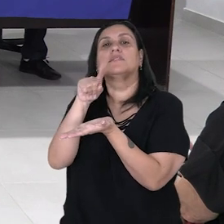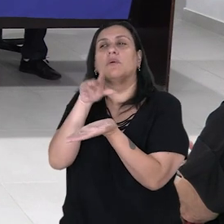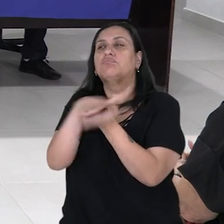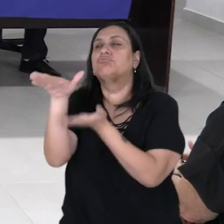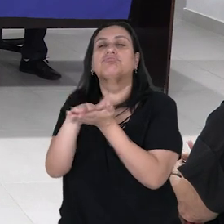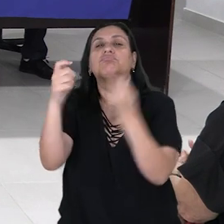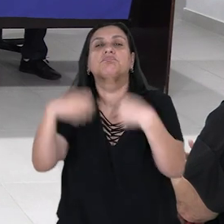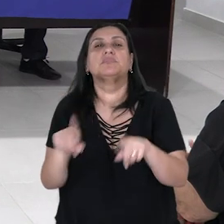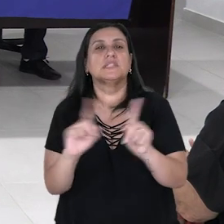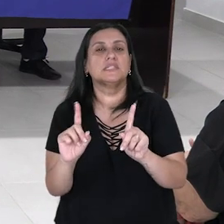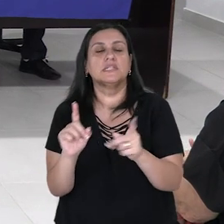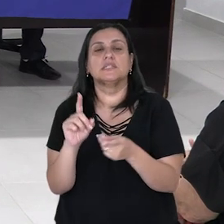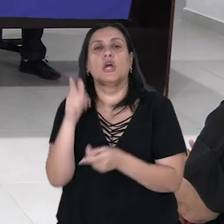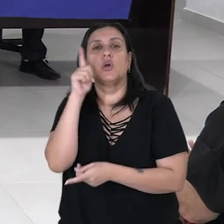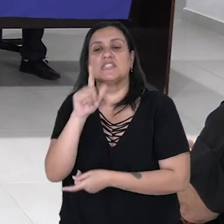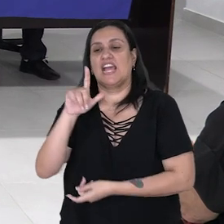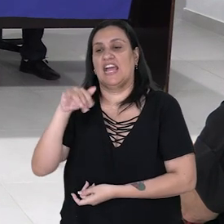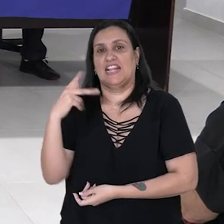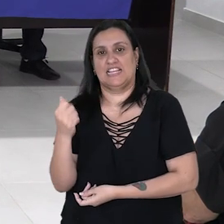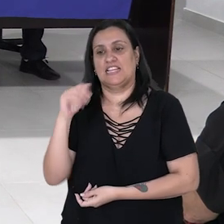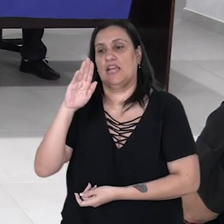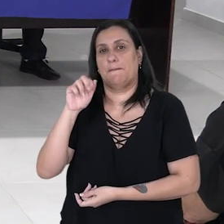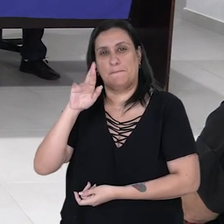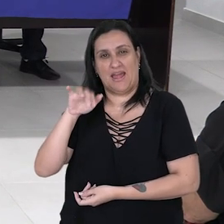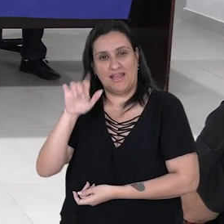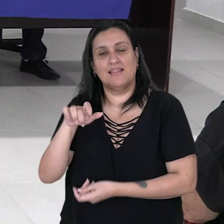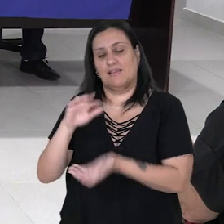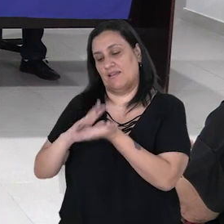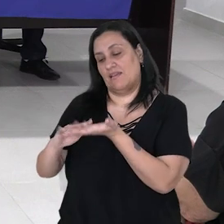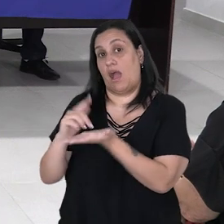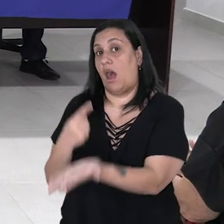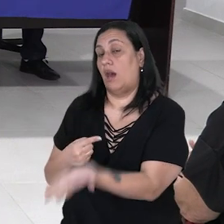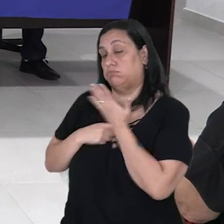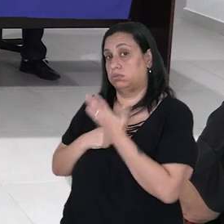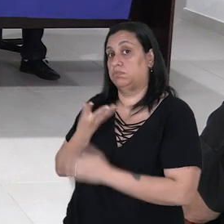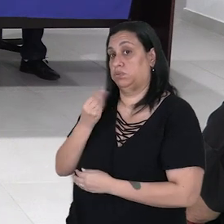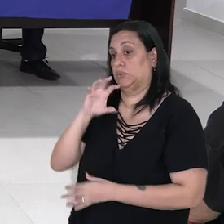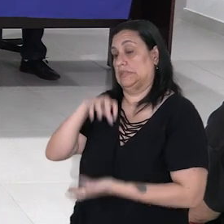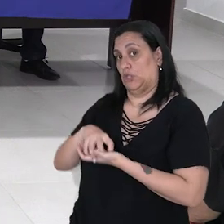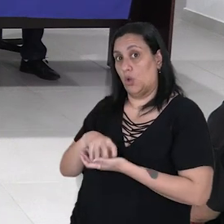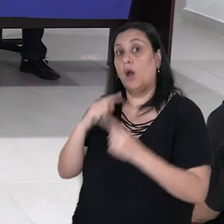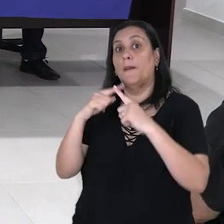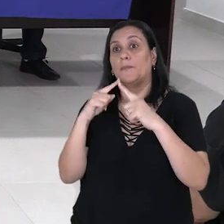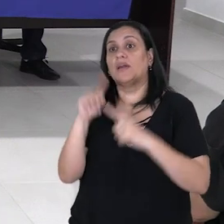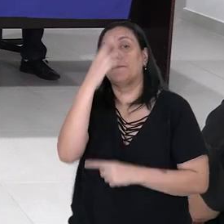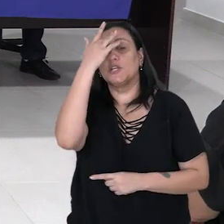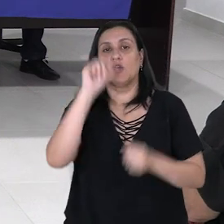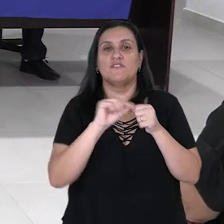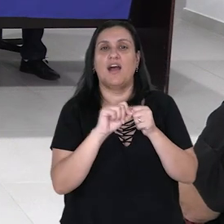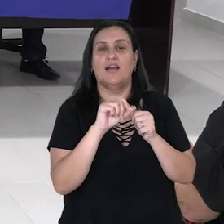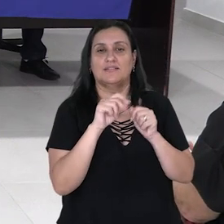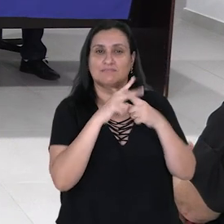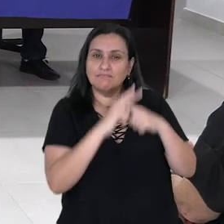imprimindo papel, né? A linha Braille foi um material que chegou muito para ajudar a gente lá, que os revisores